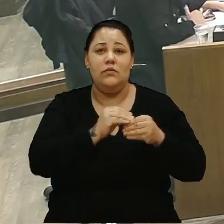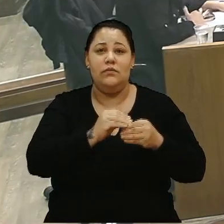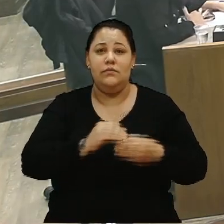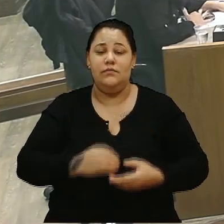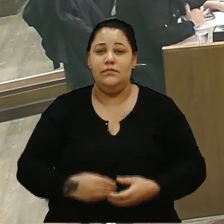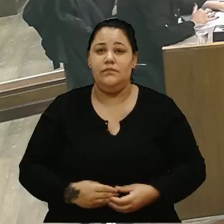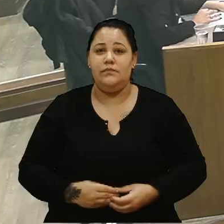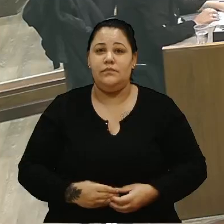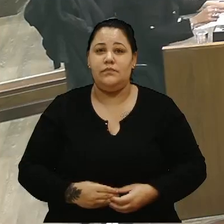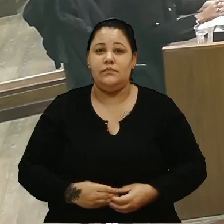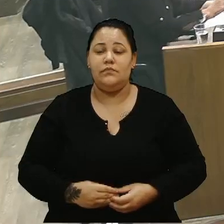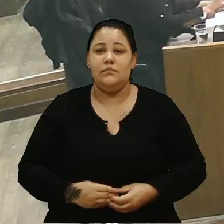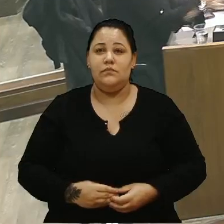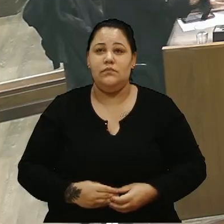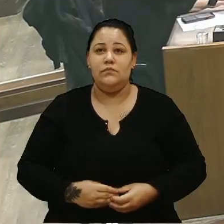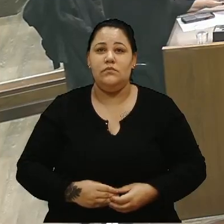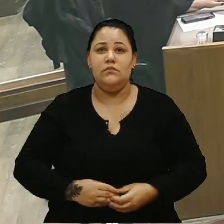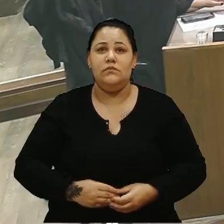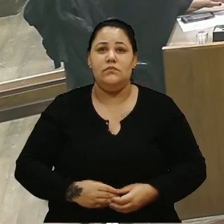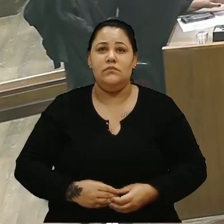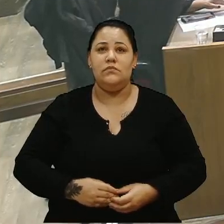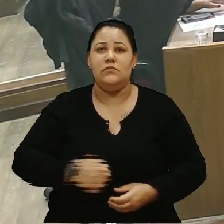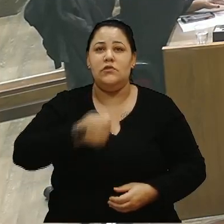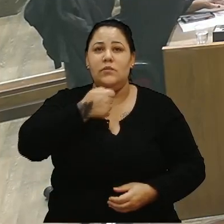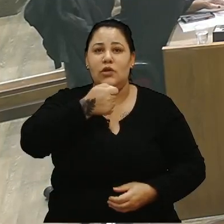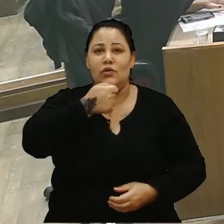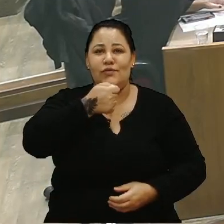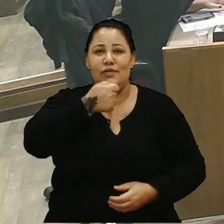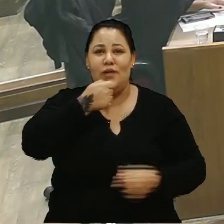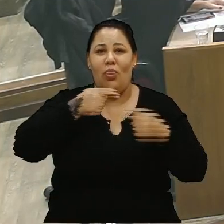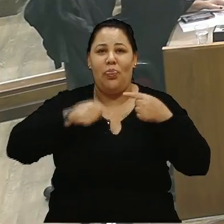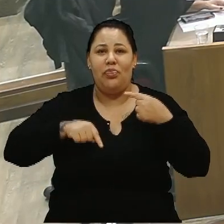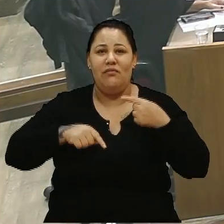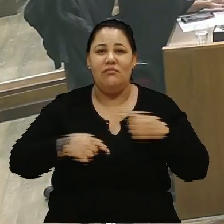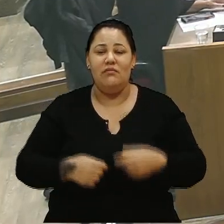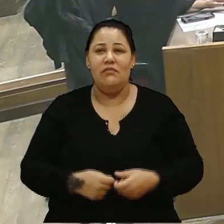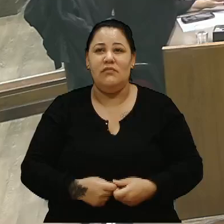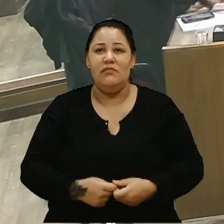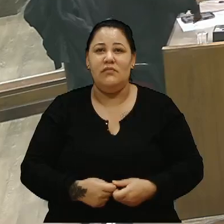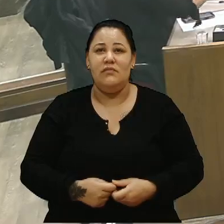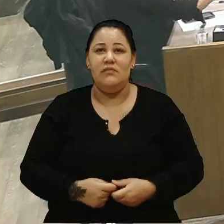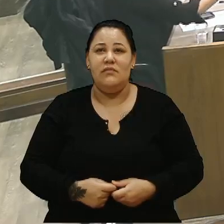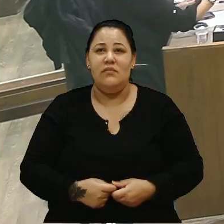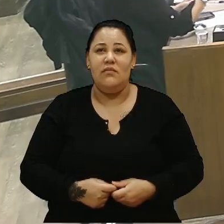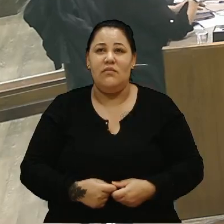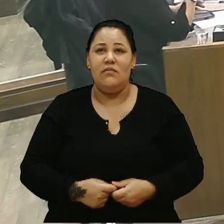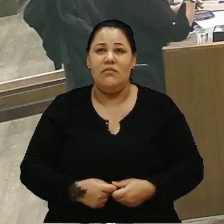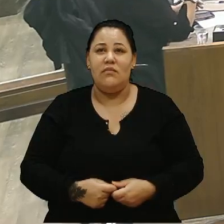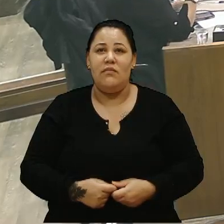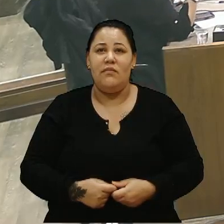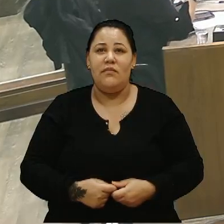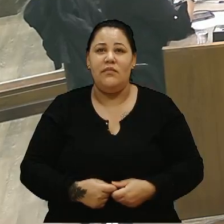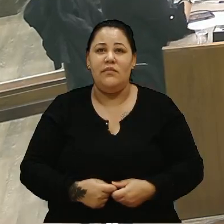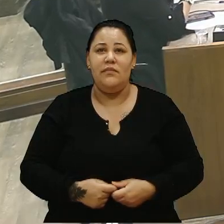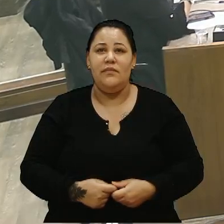Não está funcionando o teu microfone. Esse daqui também parou de funcionar. Esse aqui funciona. Teste som.